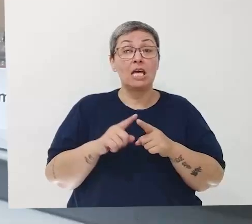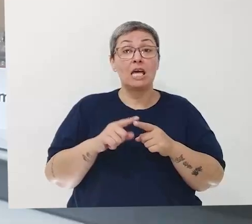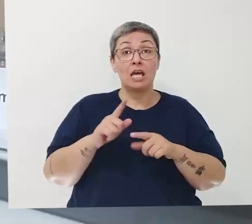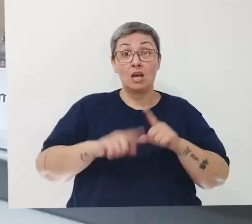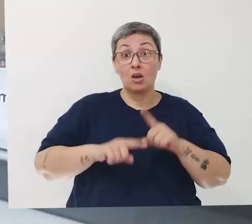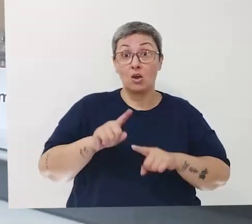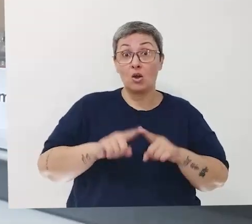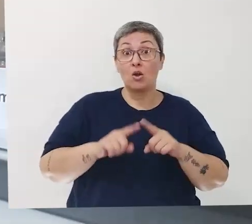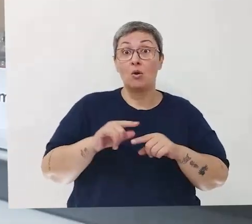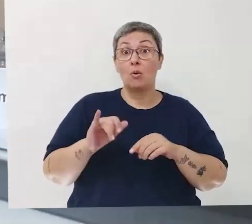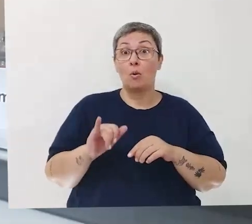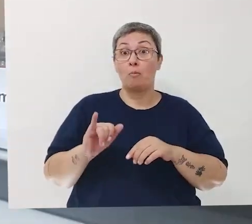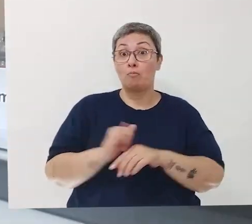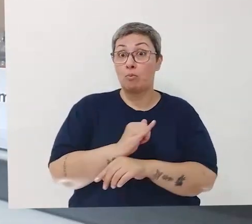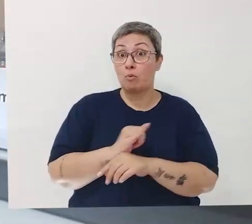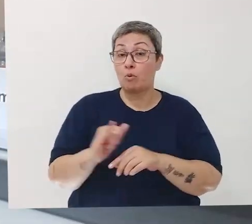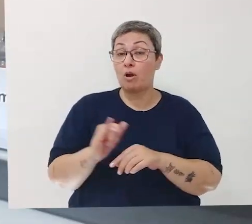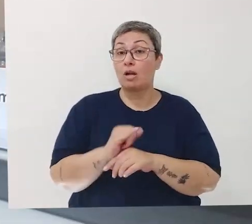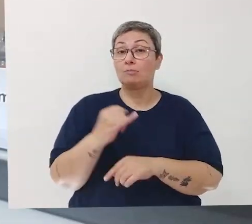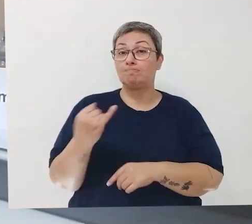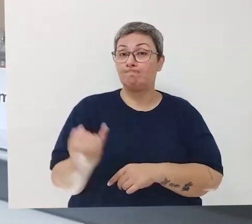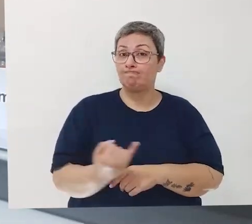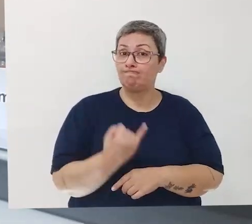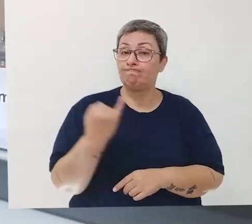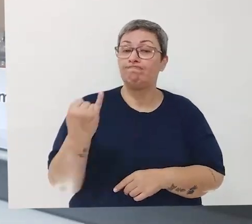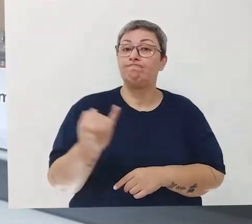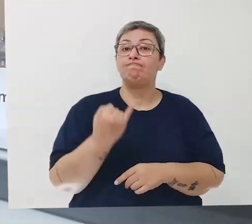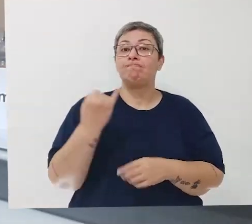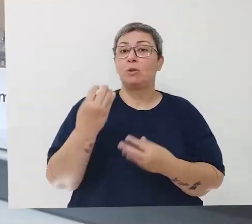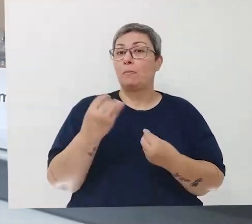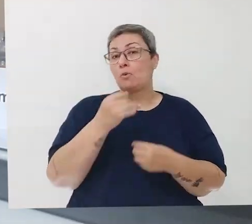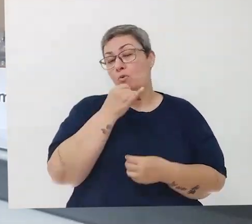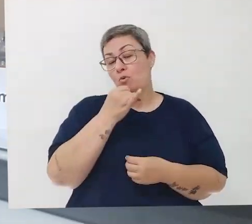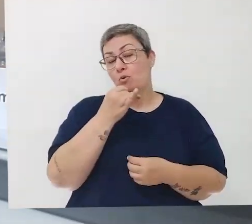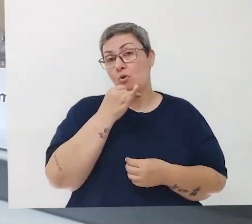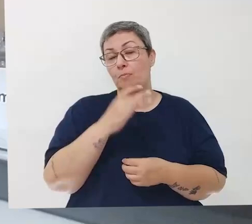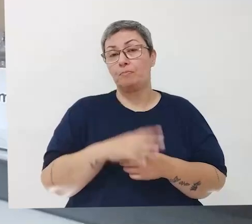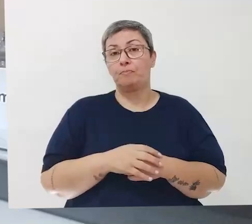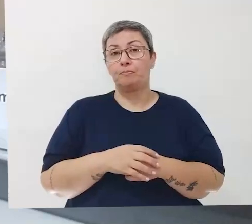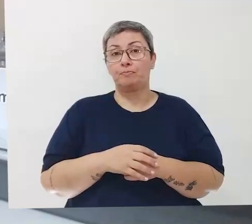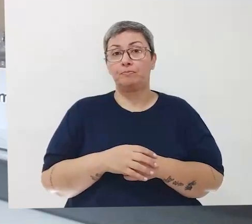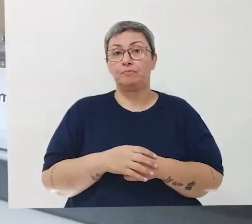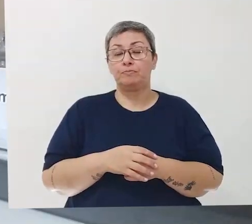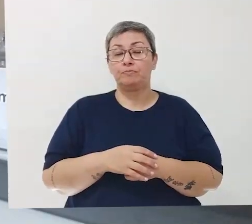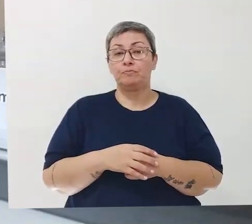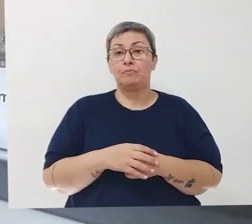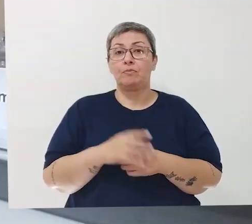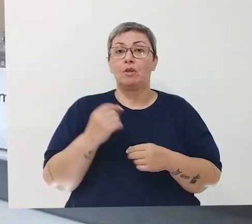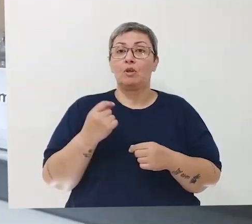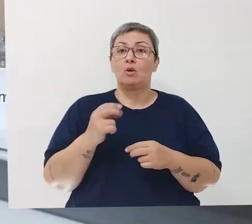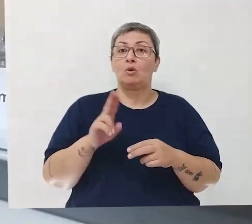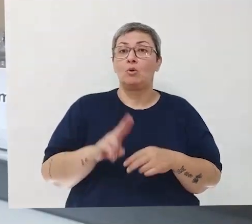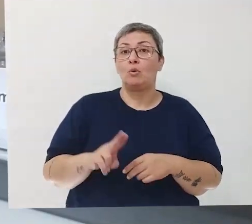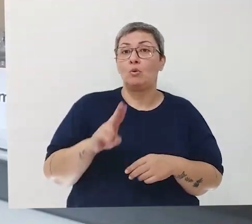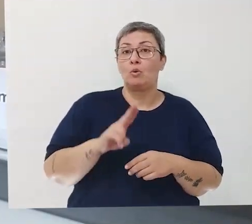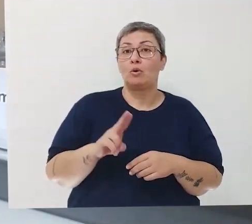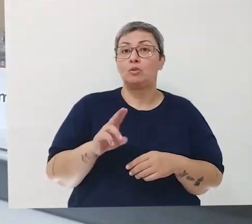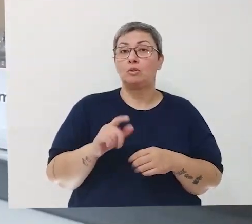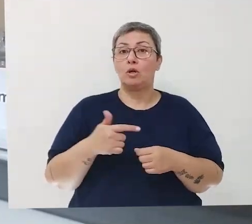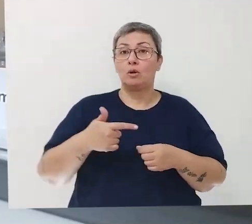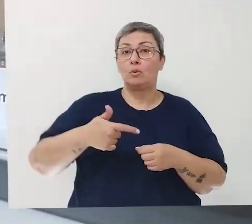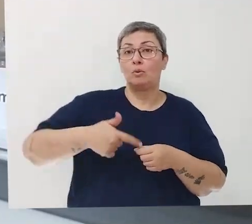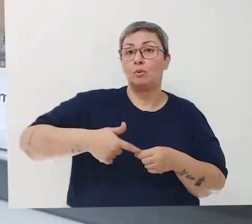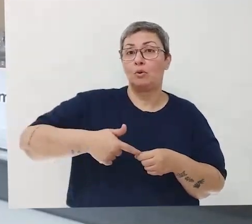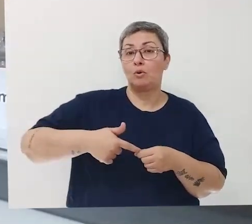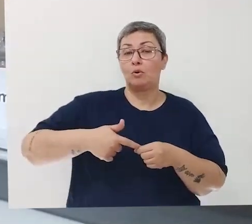produto estratégico e importante, né? Como, por exemplo, para os